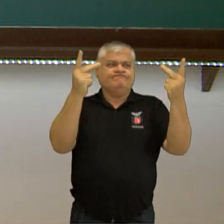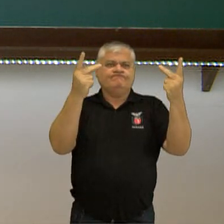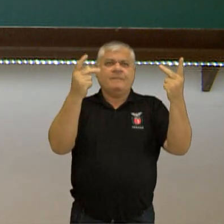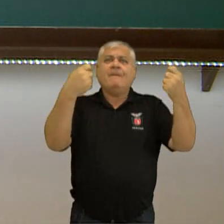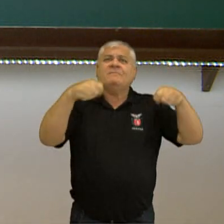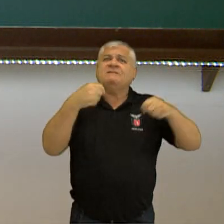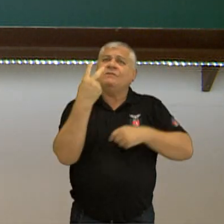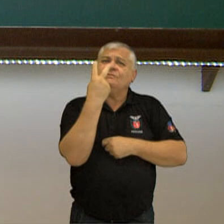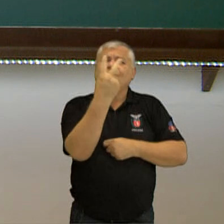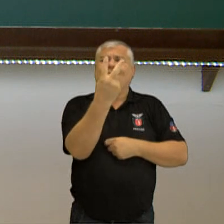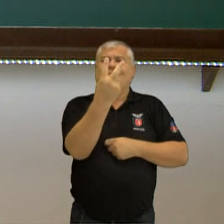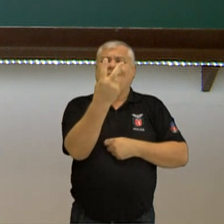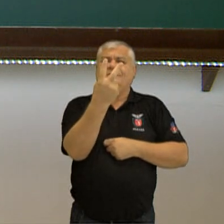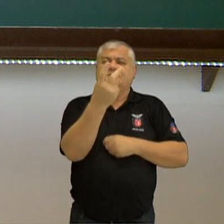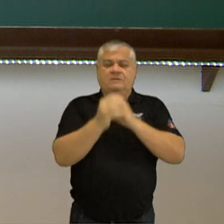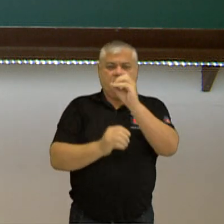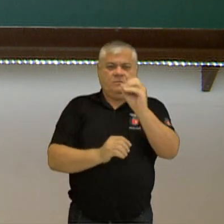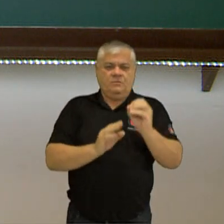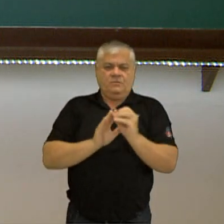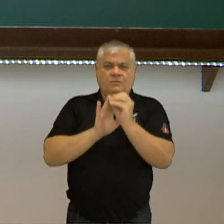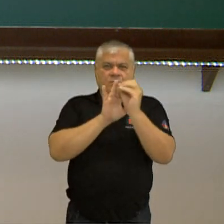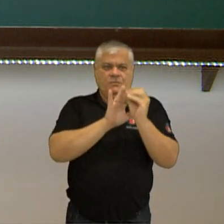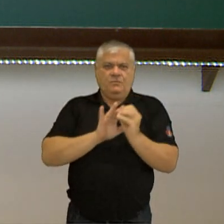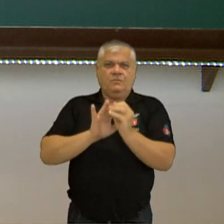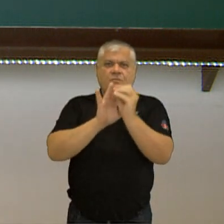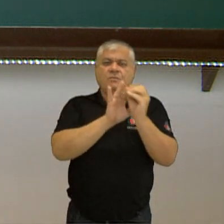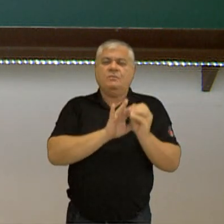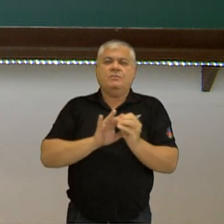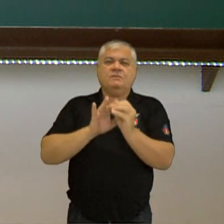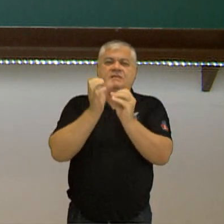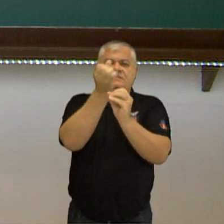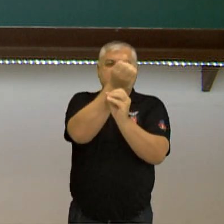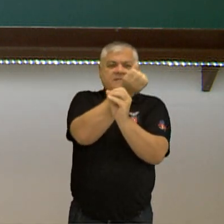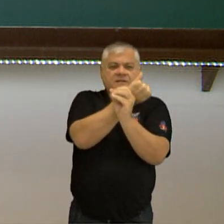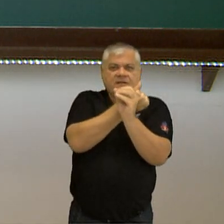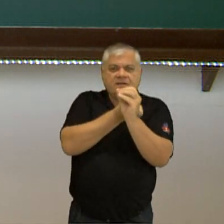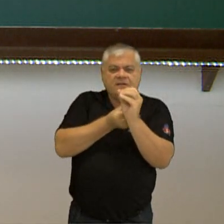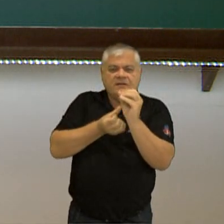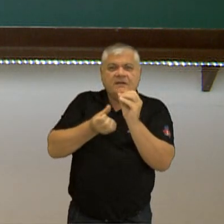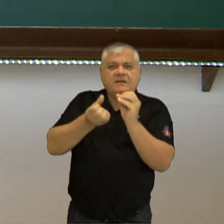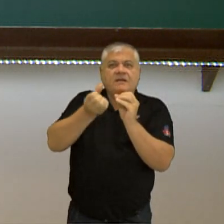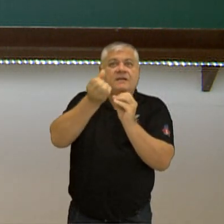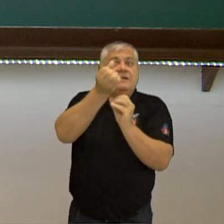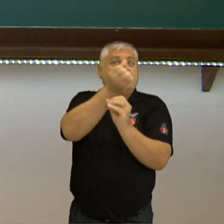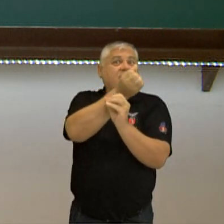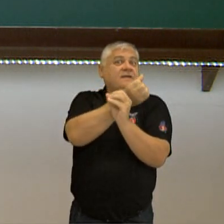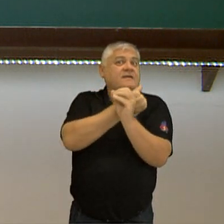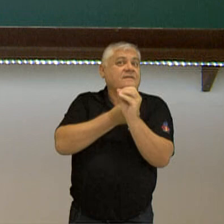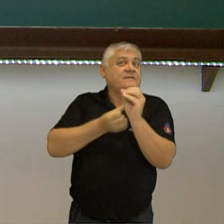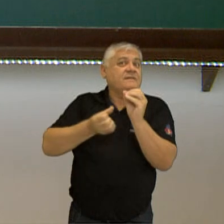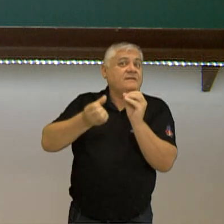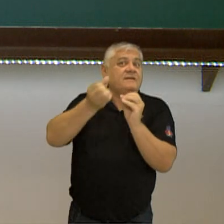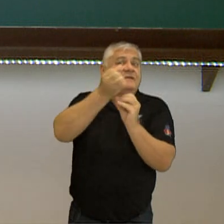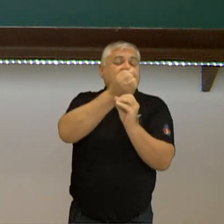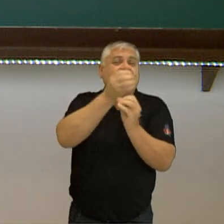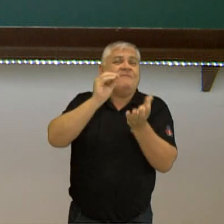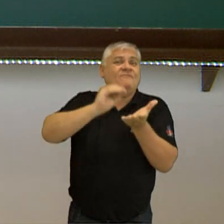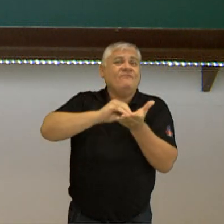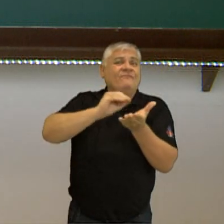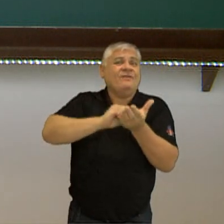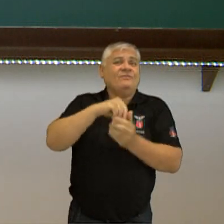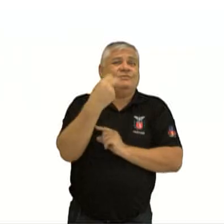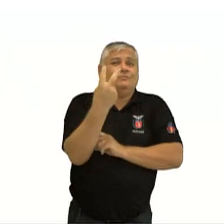O oxigênio, aqui representado aqui embaixo, ele tem 6 elétrons na última camada. Porém, o que aconteceu?